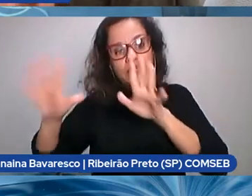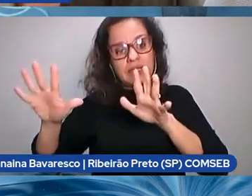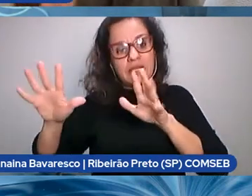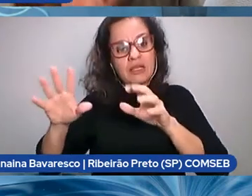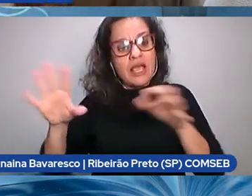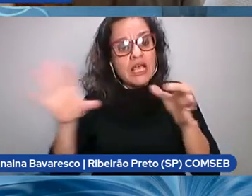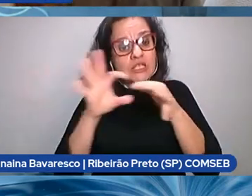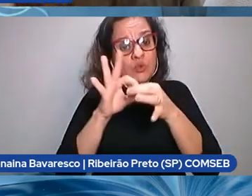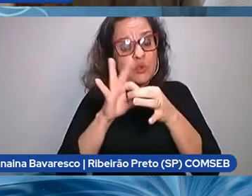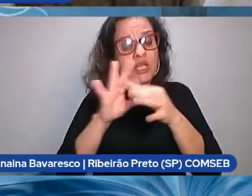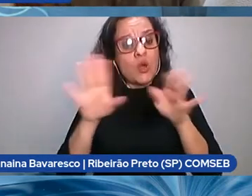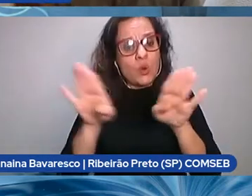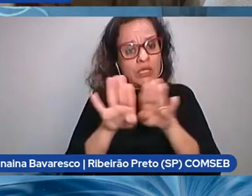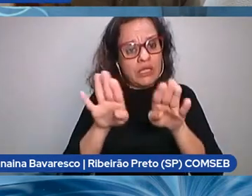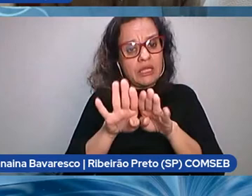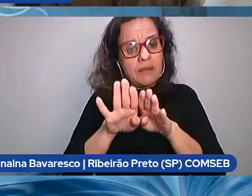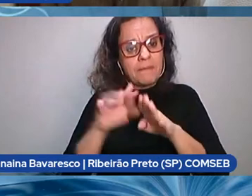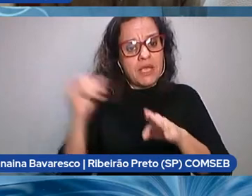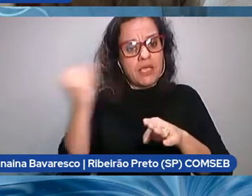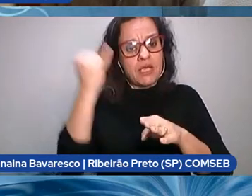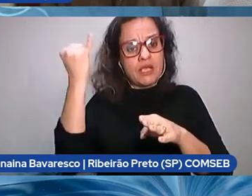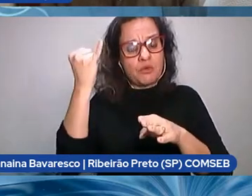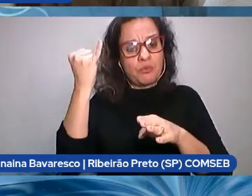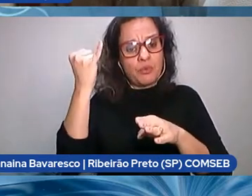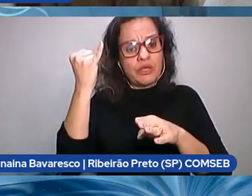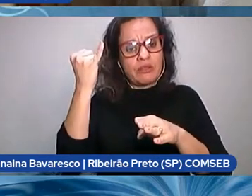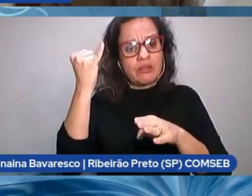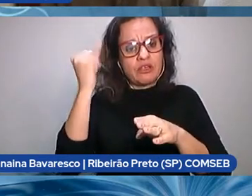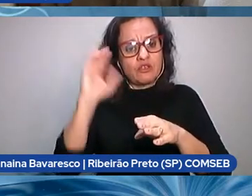é também necessária para a manifestação do espírito?